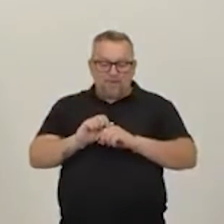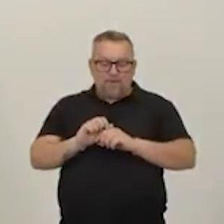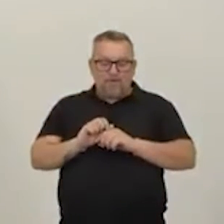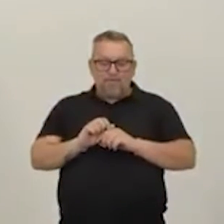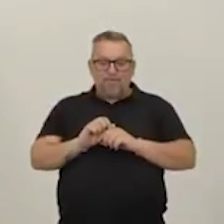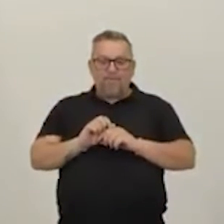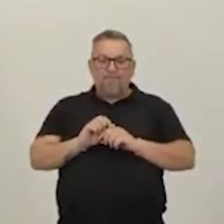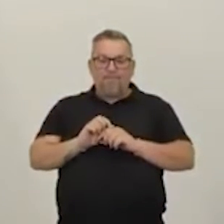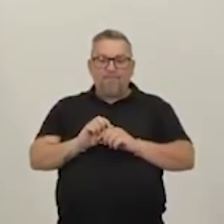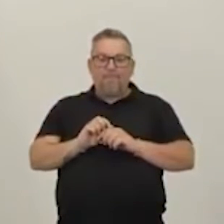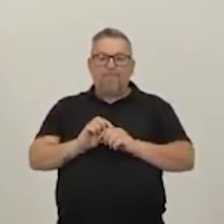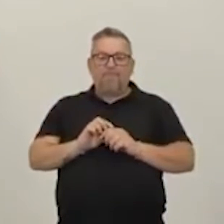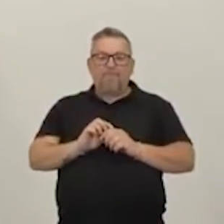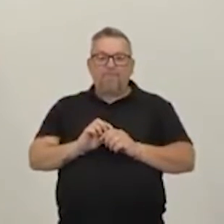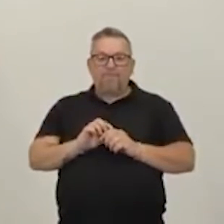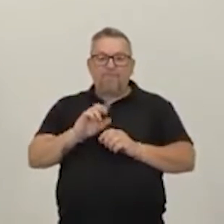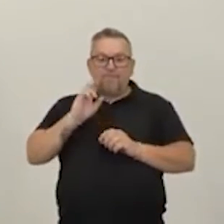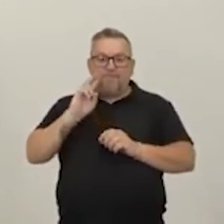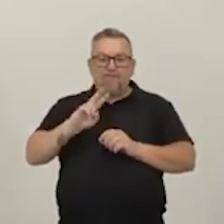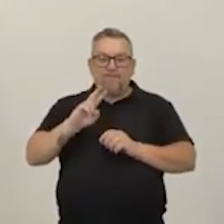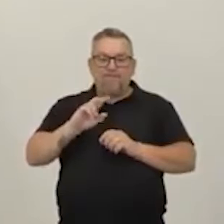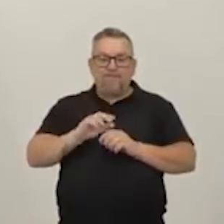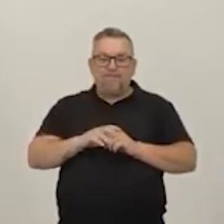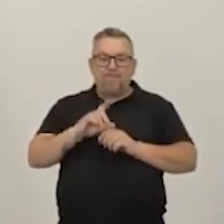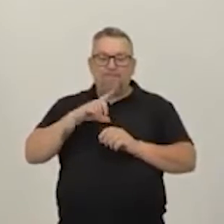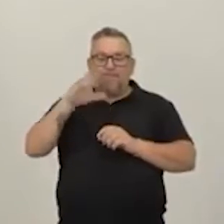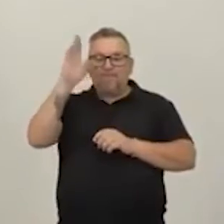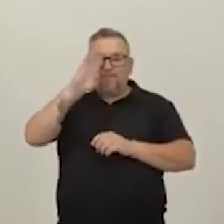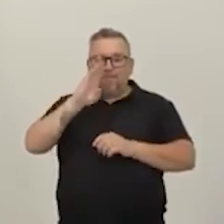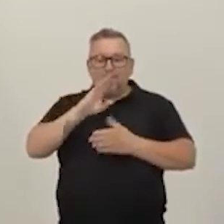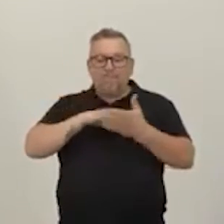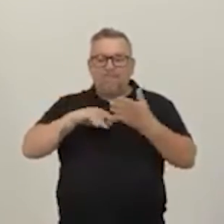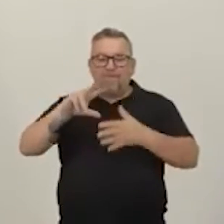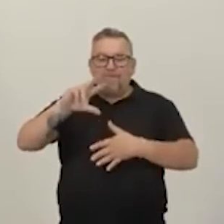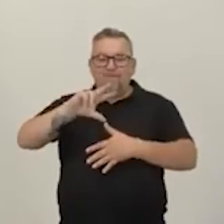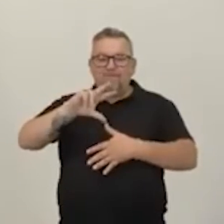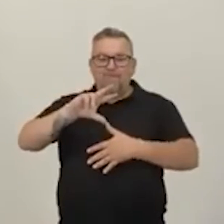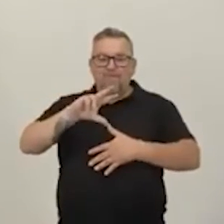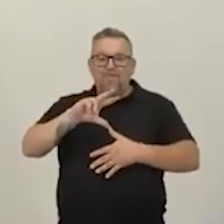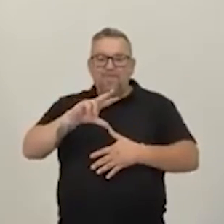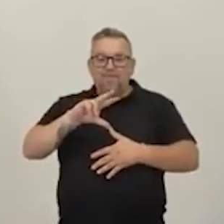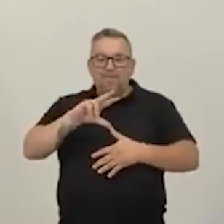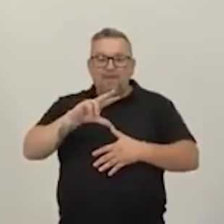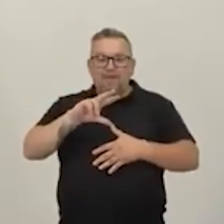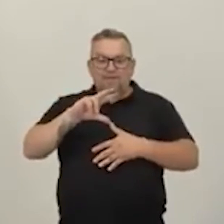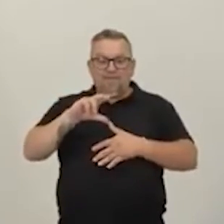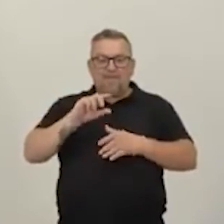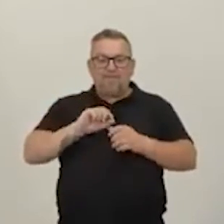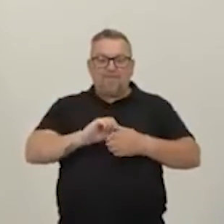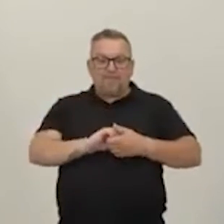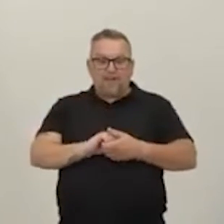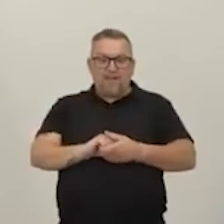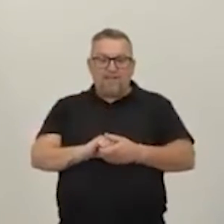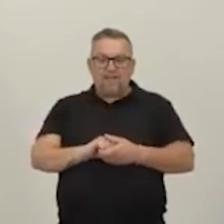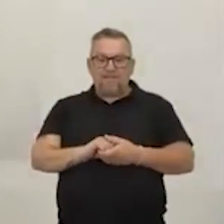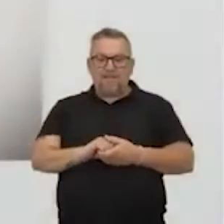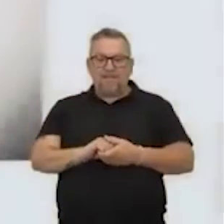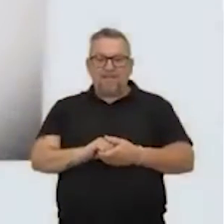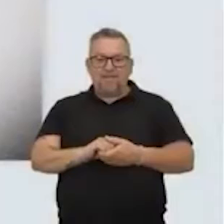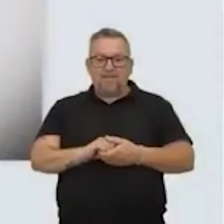que tanto necessitamos aqui, não só no Brasil, como em toda a América Latina e algumas partes do mundo. Daqui a pouco a gente volta.